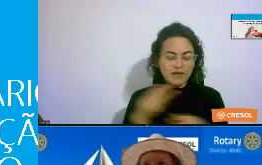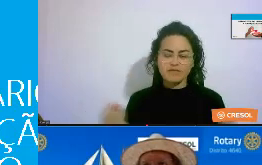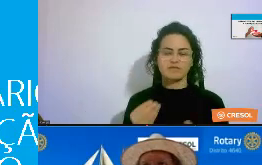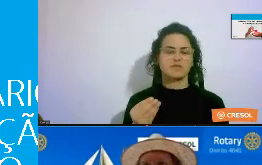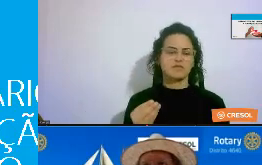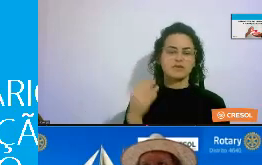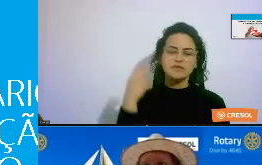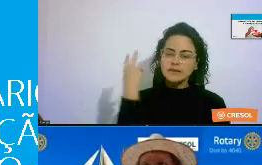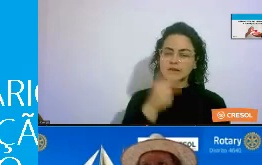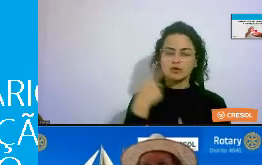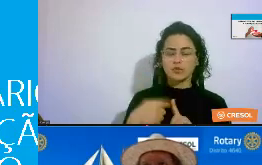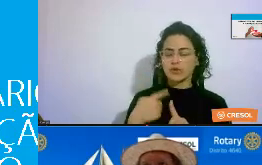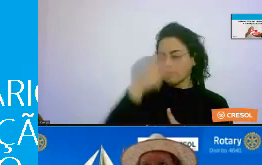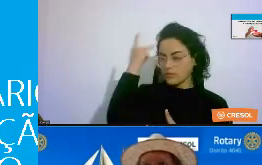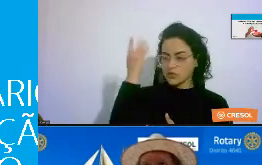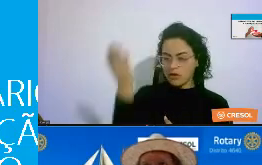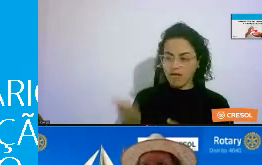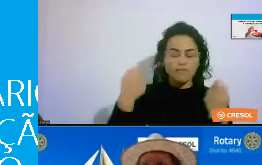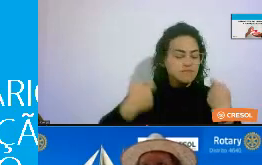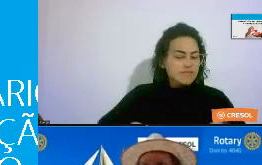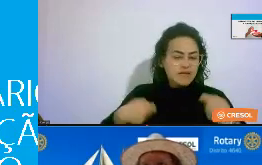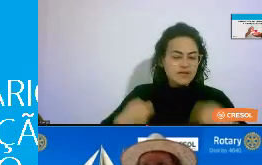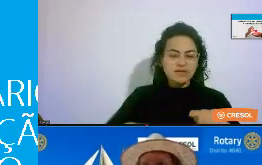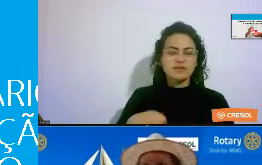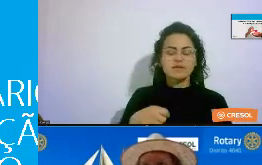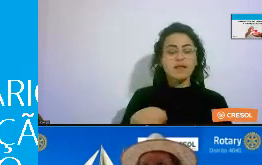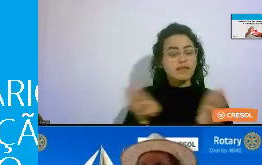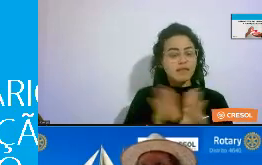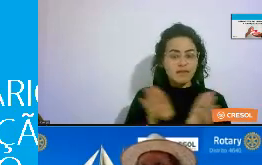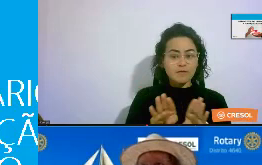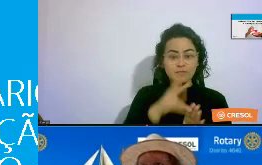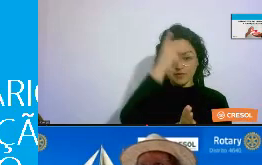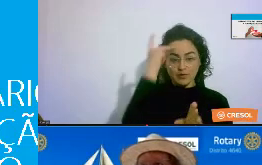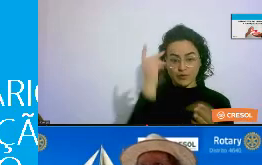pessoa necessitada e outra pessoa que vai doar